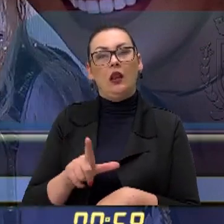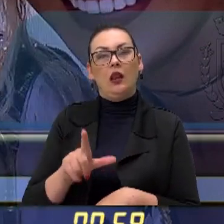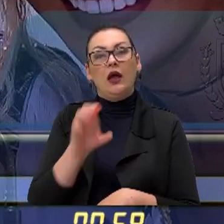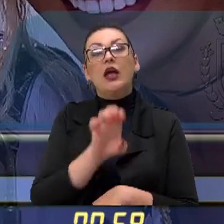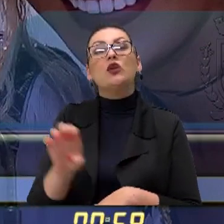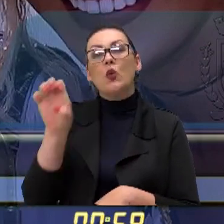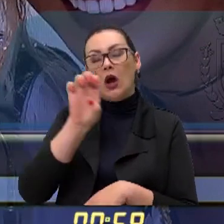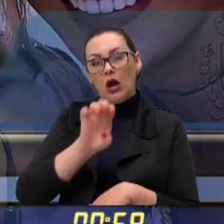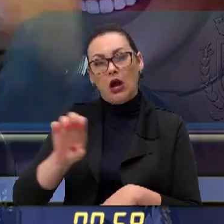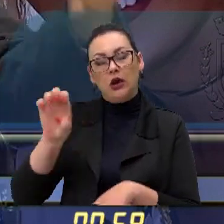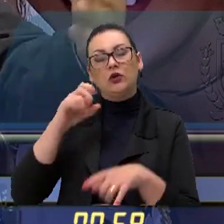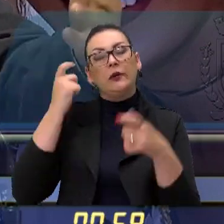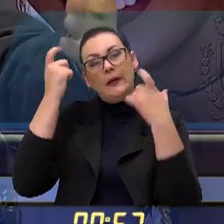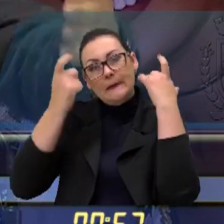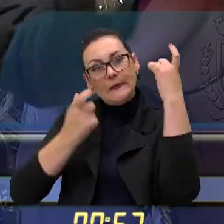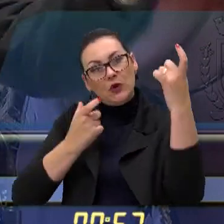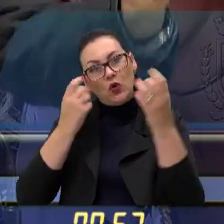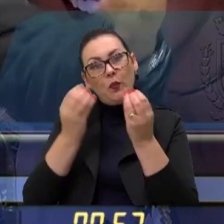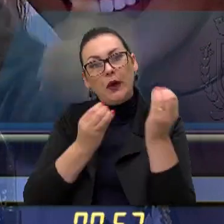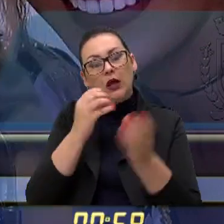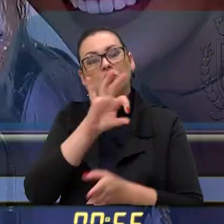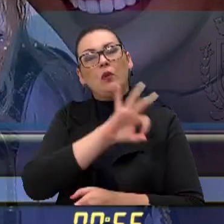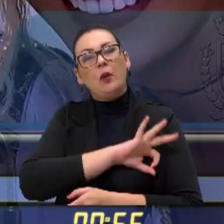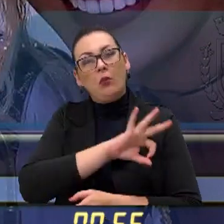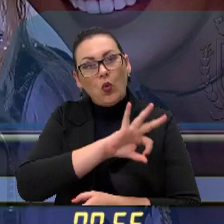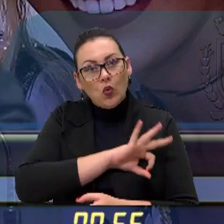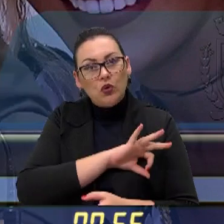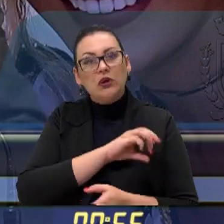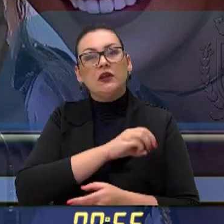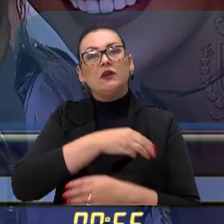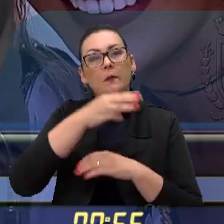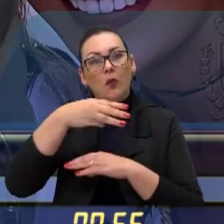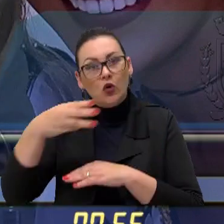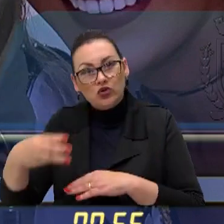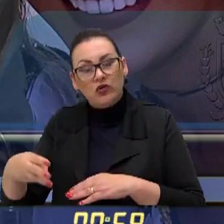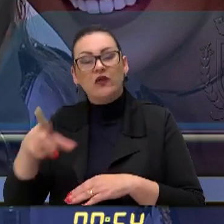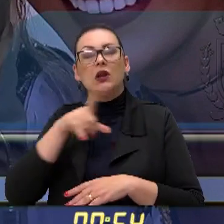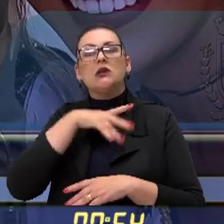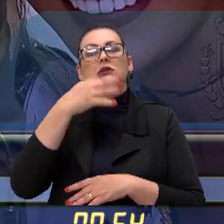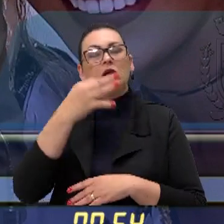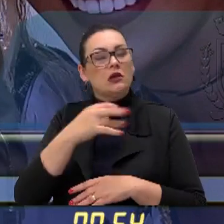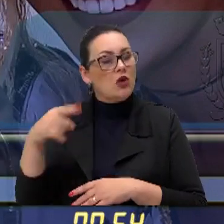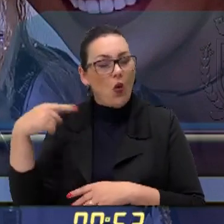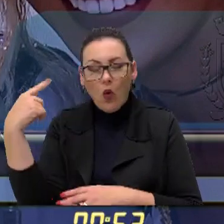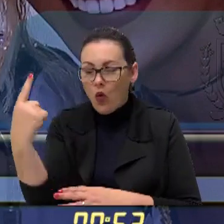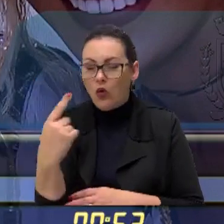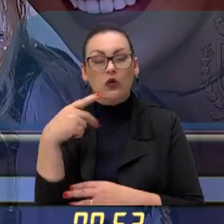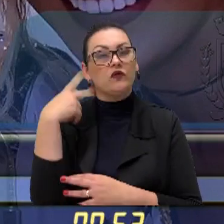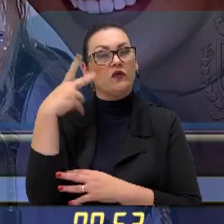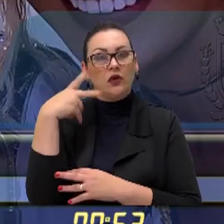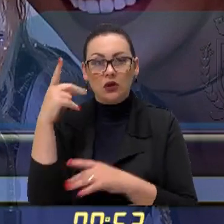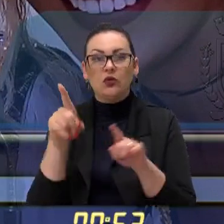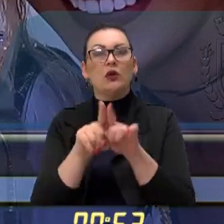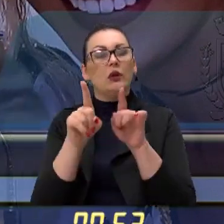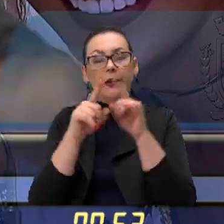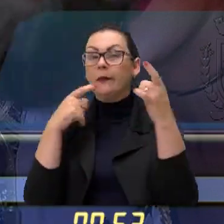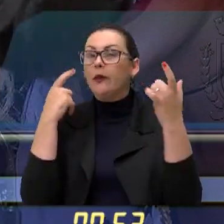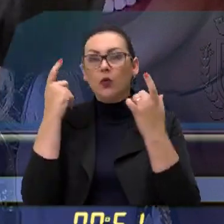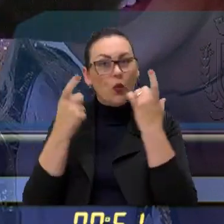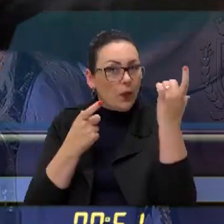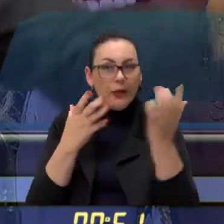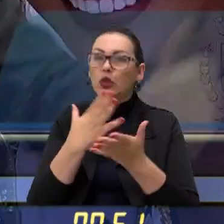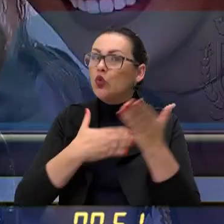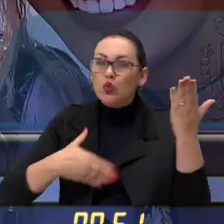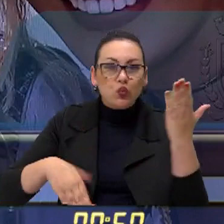preocupado com a questão da Brigada Militar em Monte Alverne, tenho certeza que outros vereadores aqui estão preocupados